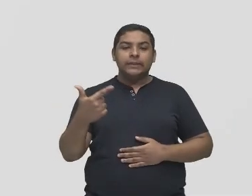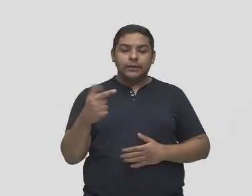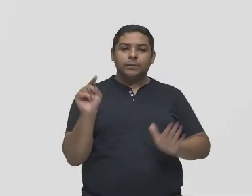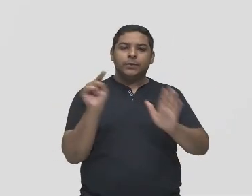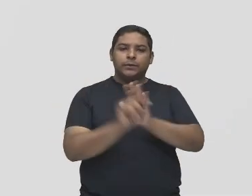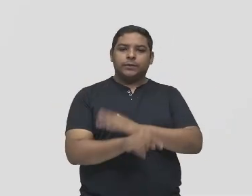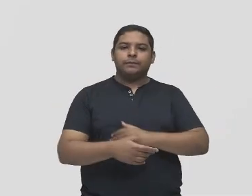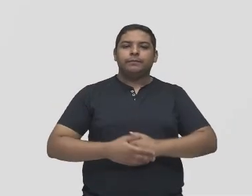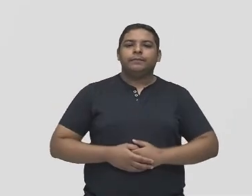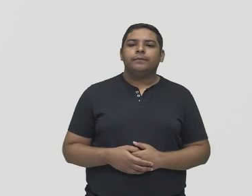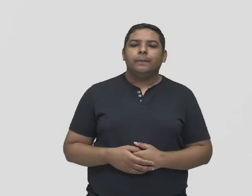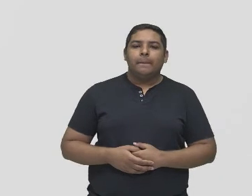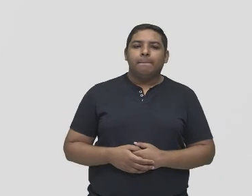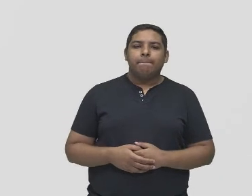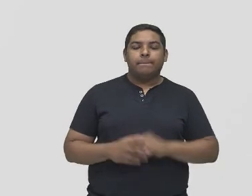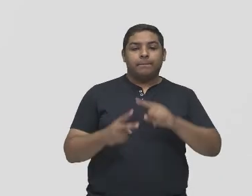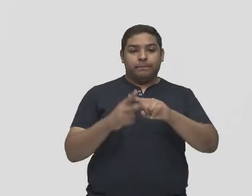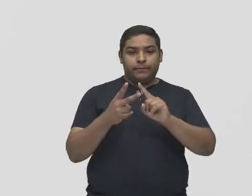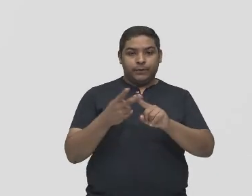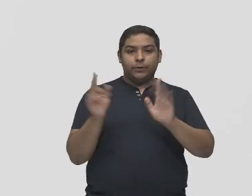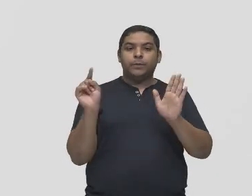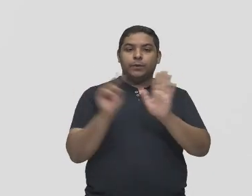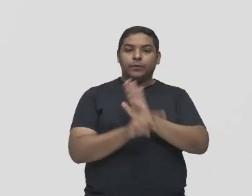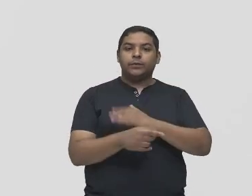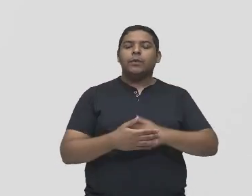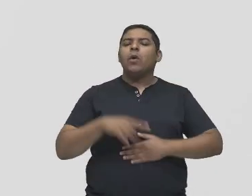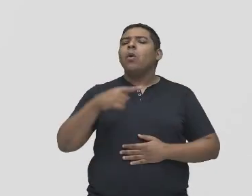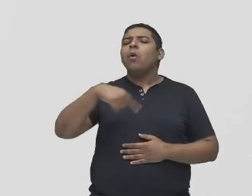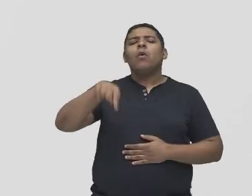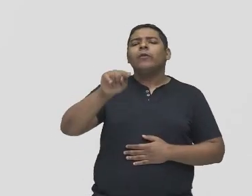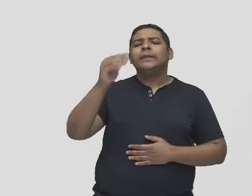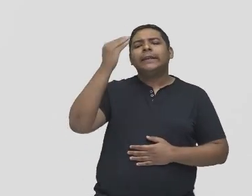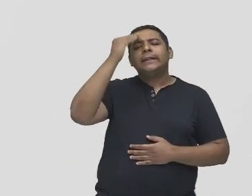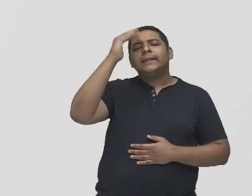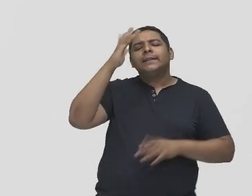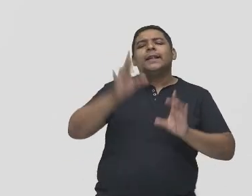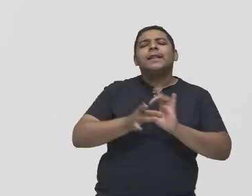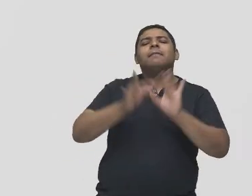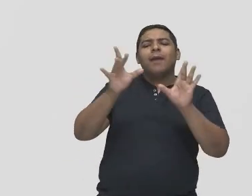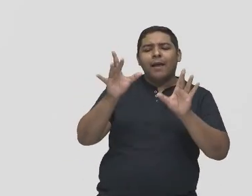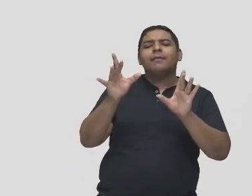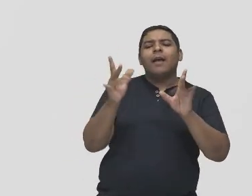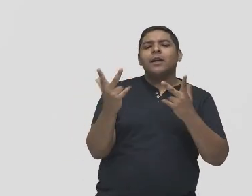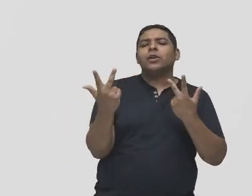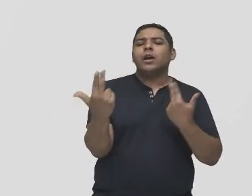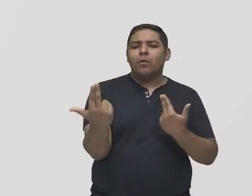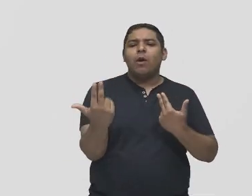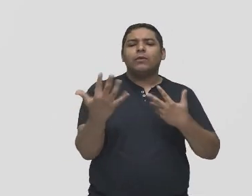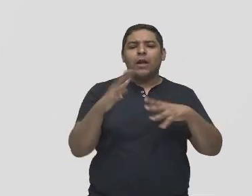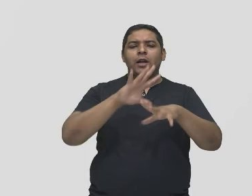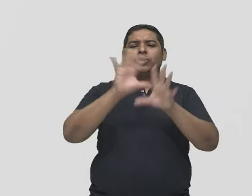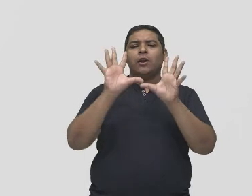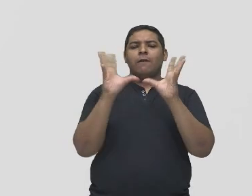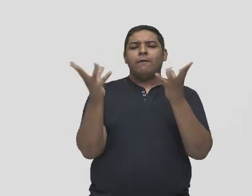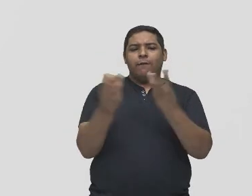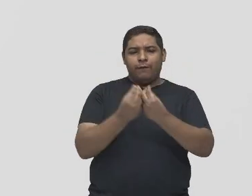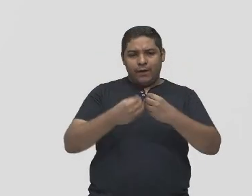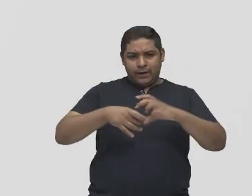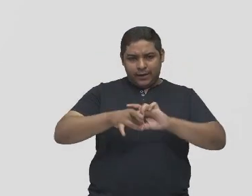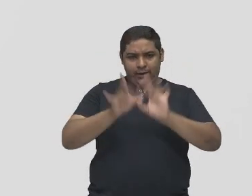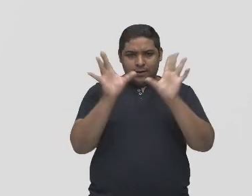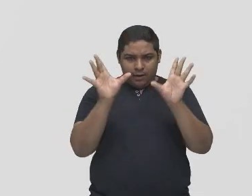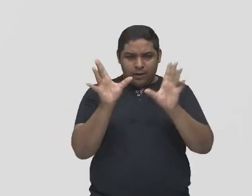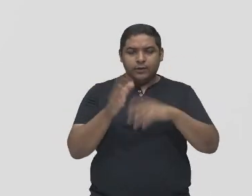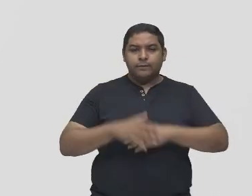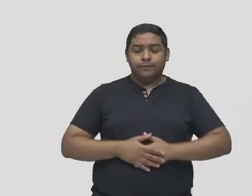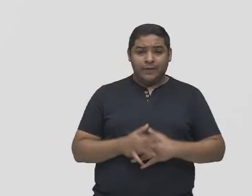lá. Nós temos aí 2 perguntas. O que você entende por liberdade, igualdade e fraternidade? Você acha que o lema dos